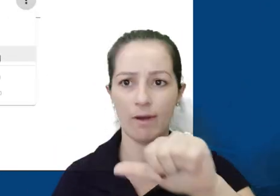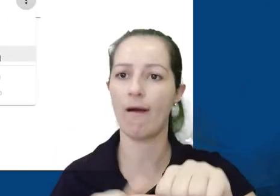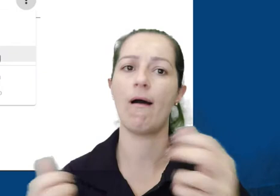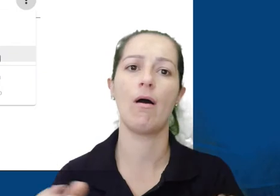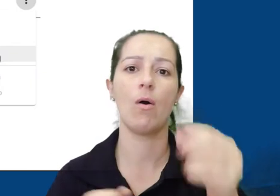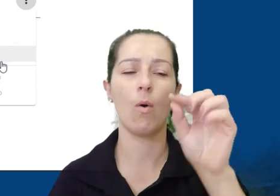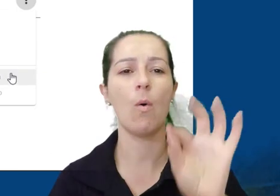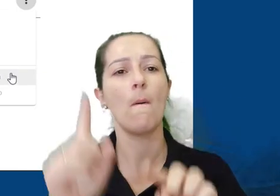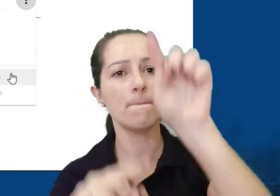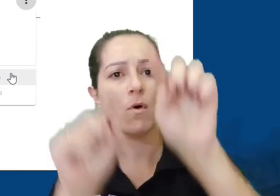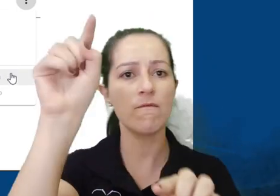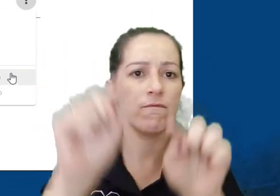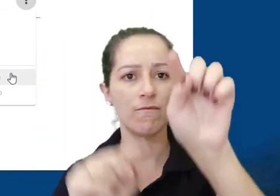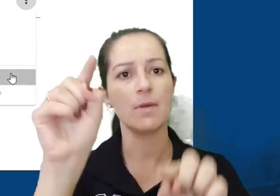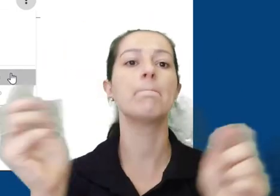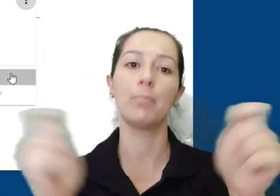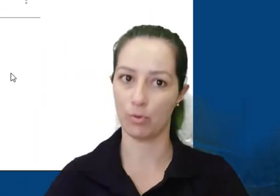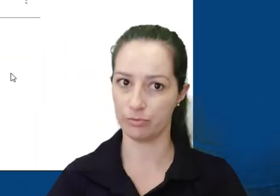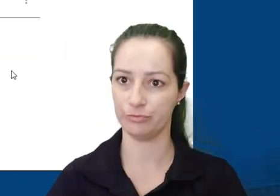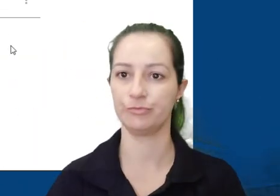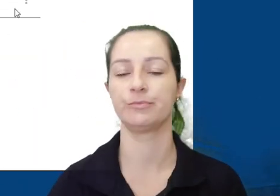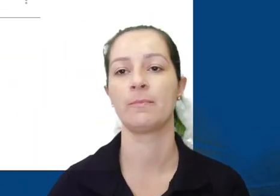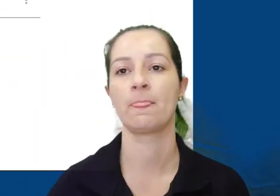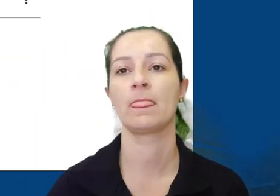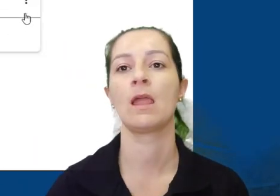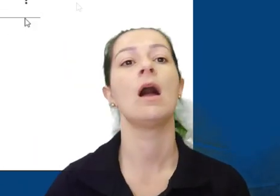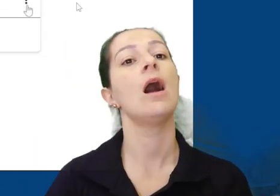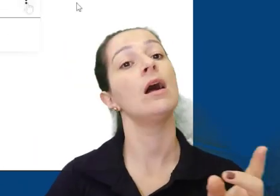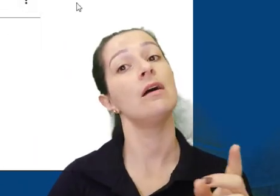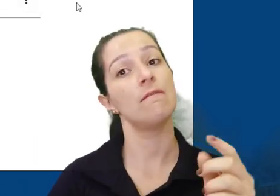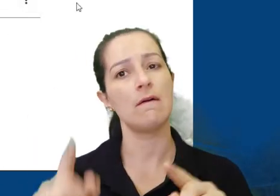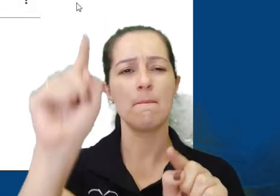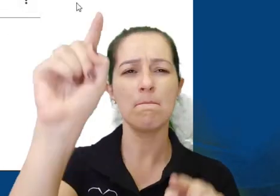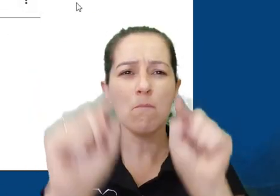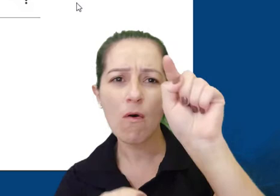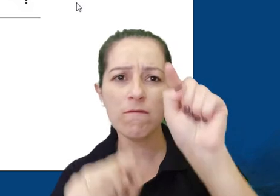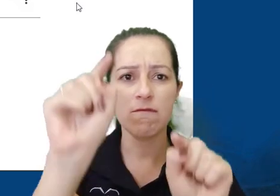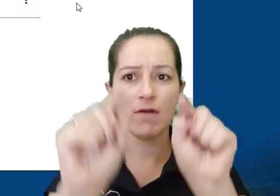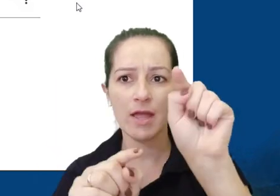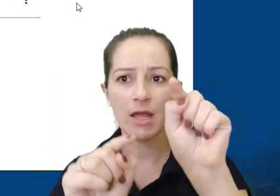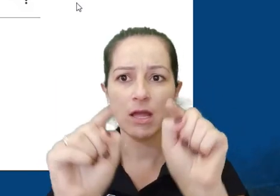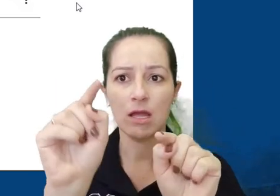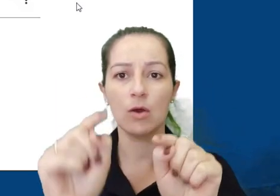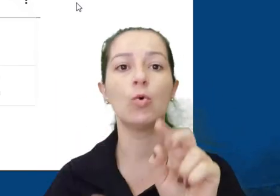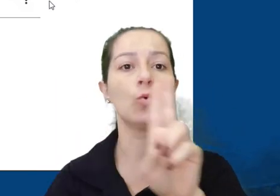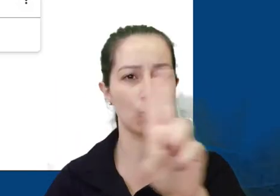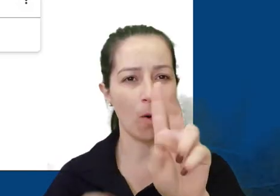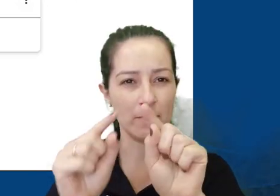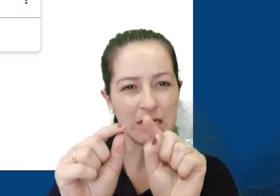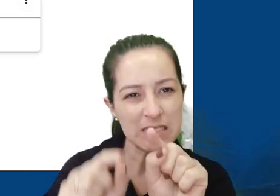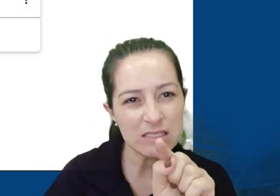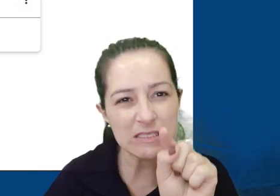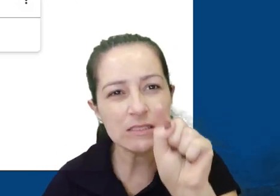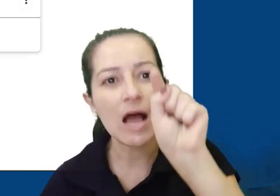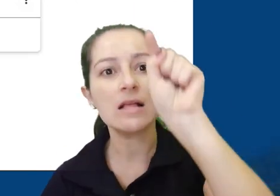link deste tópico especificamente ou ainda movemos para cima ou para baixo é possível executar essas mesmas funções mover para cima ou para